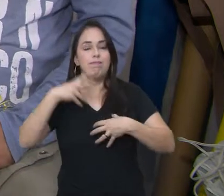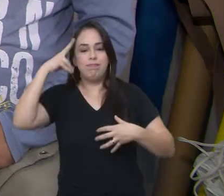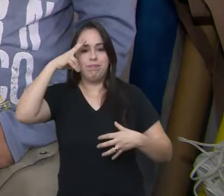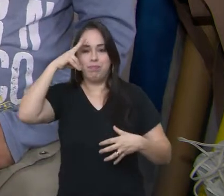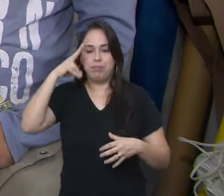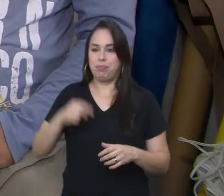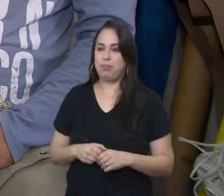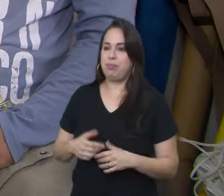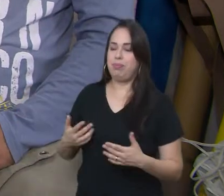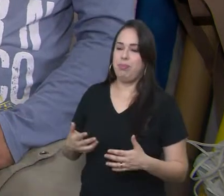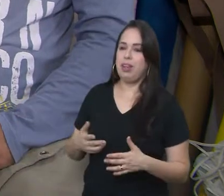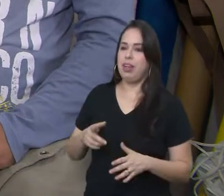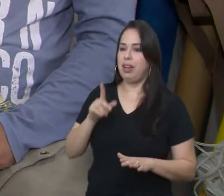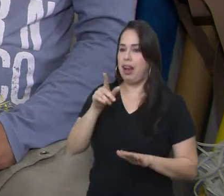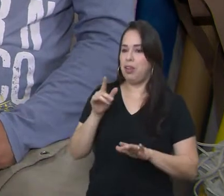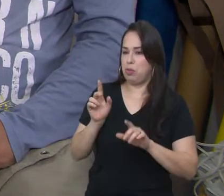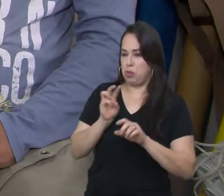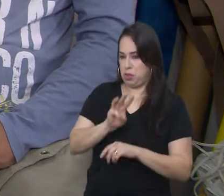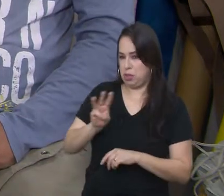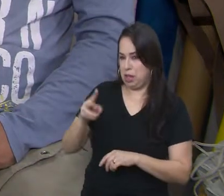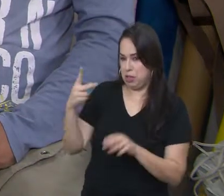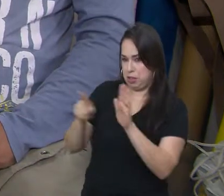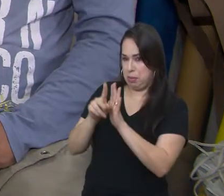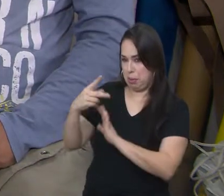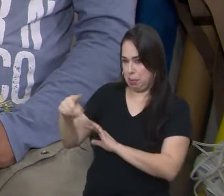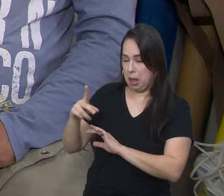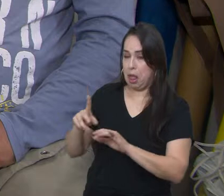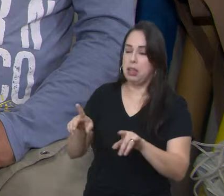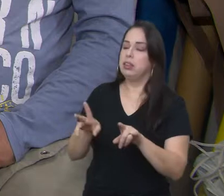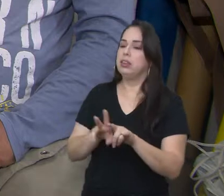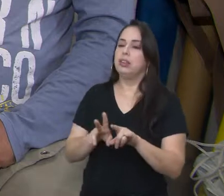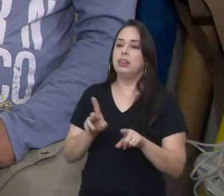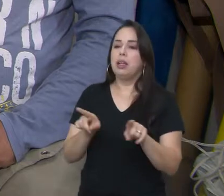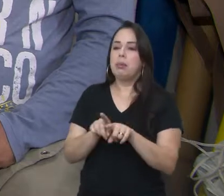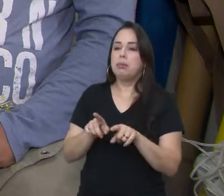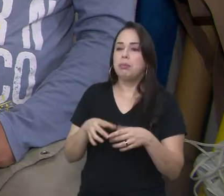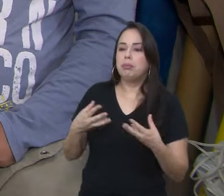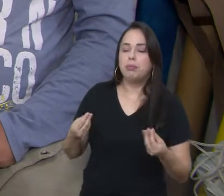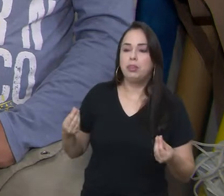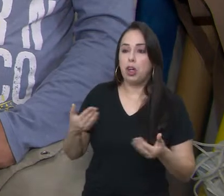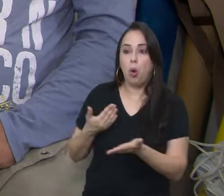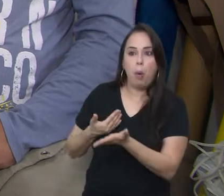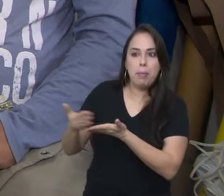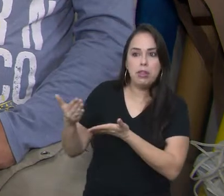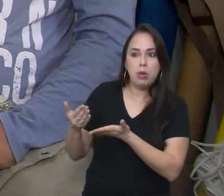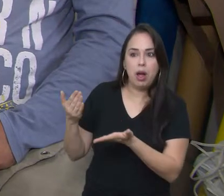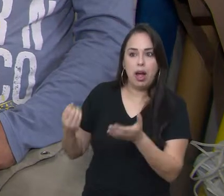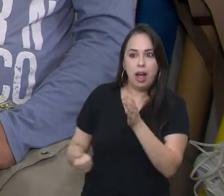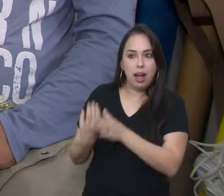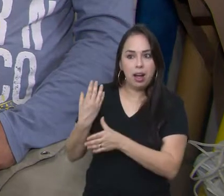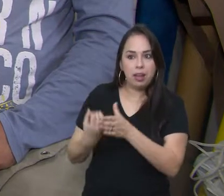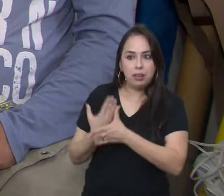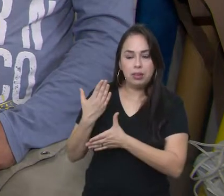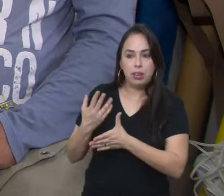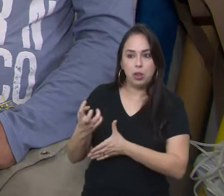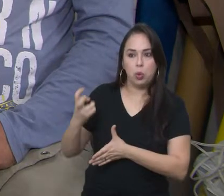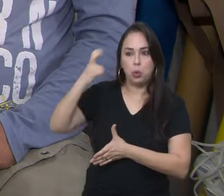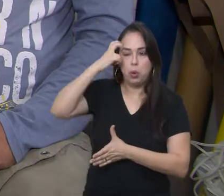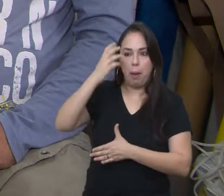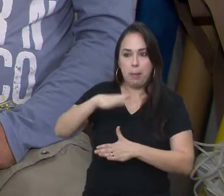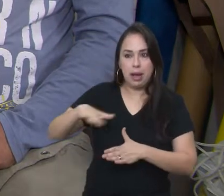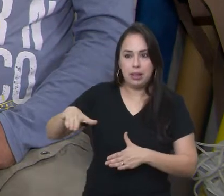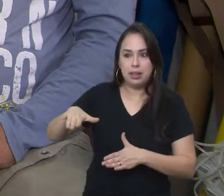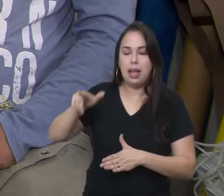uma outra coisa lá no seu conteúdo, no seu site, uma outra coisa que te trouxe, né, que fez com que você começasse a produzir conteúdo cultural para